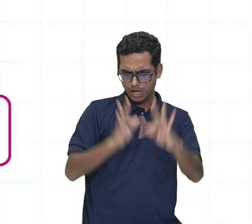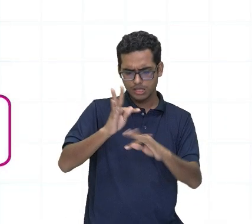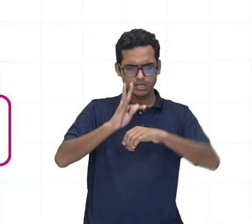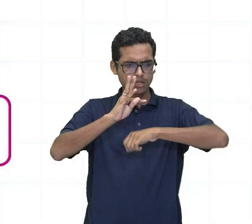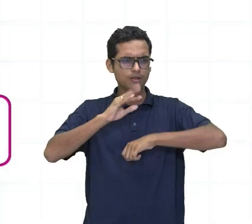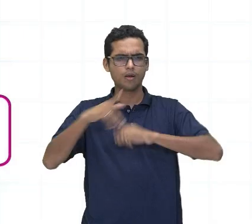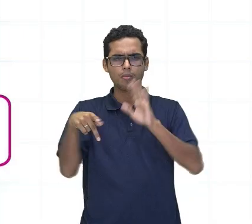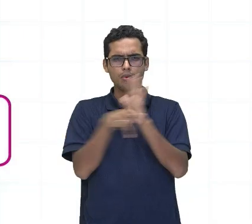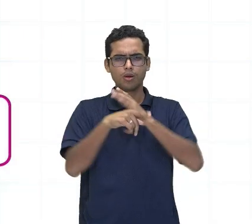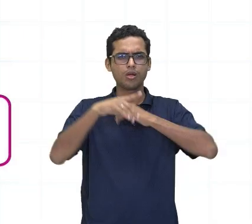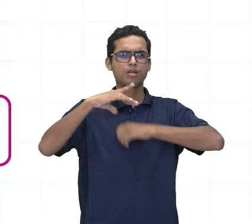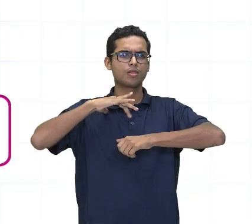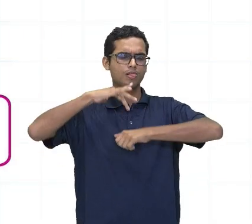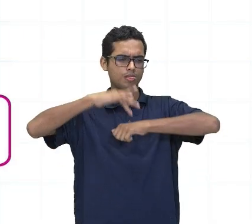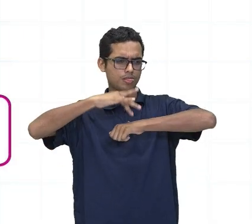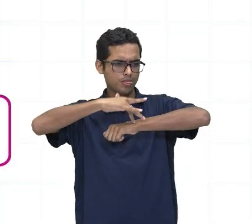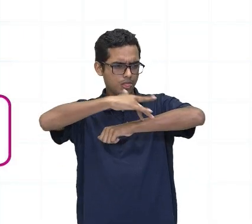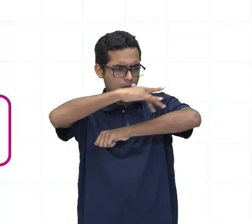tem que verificar também